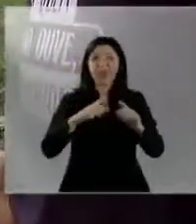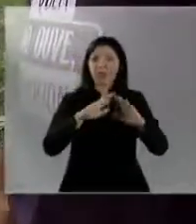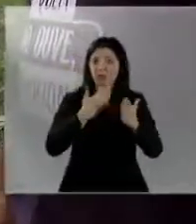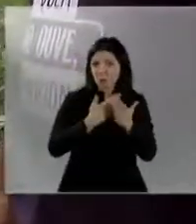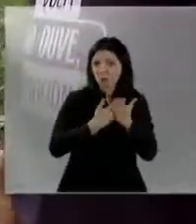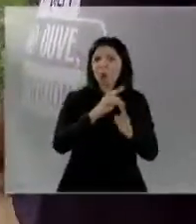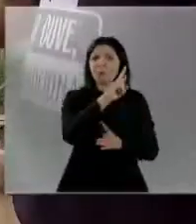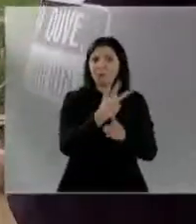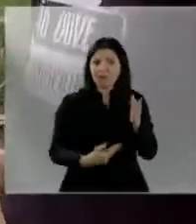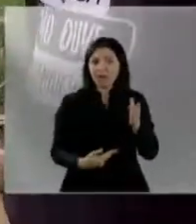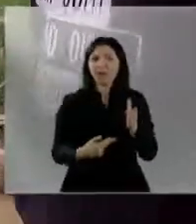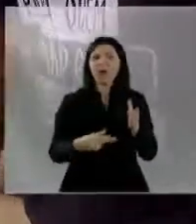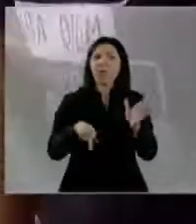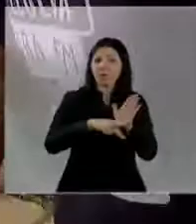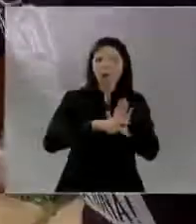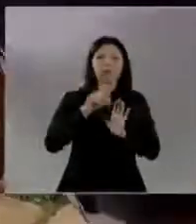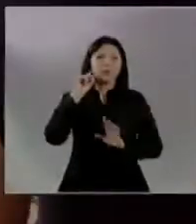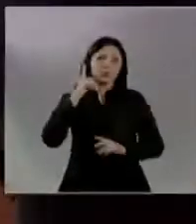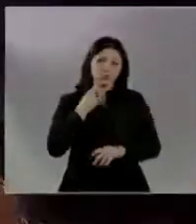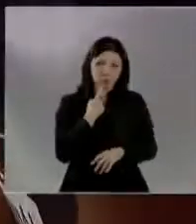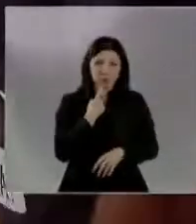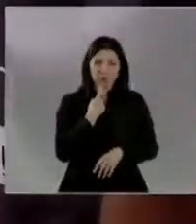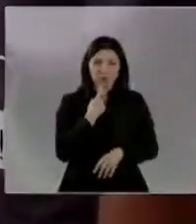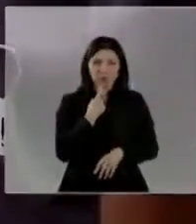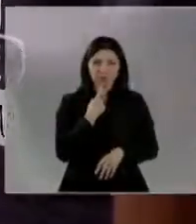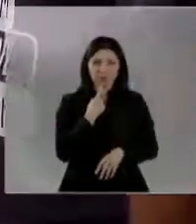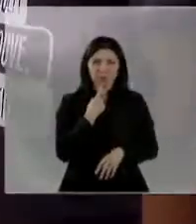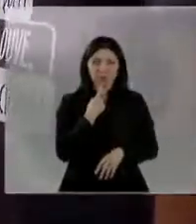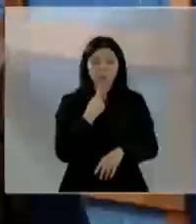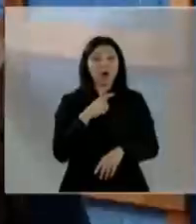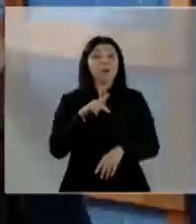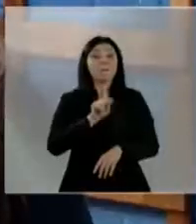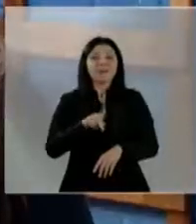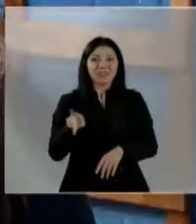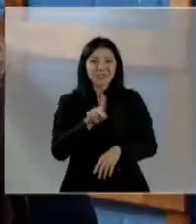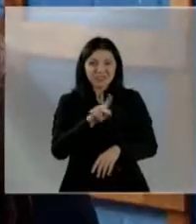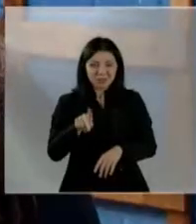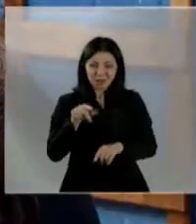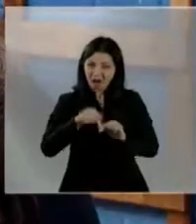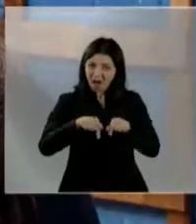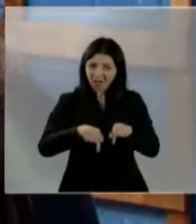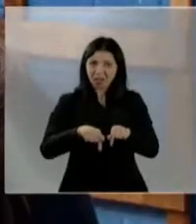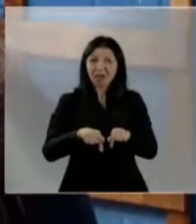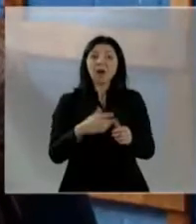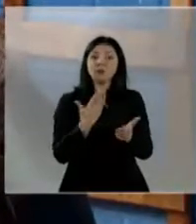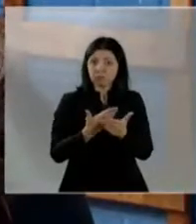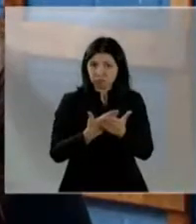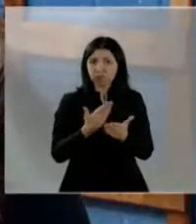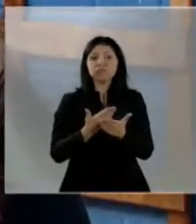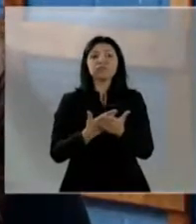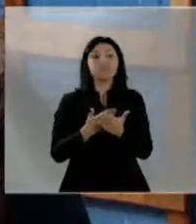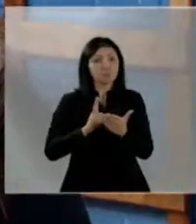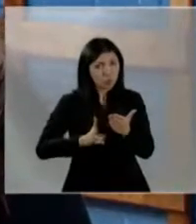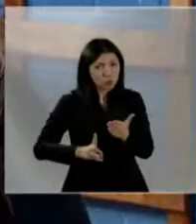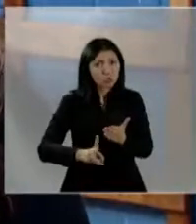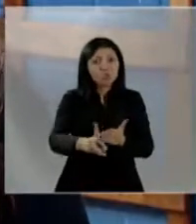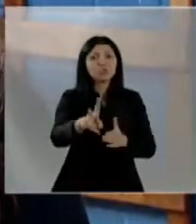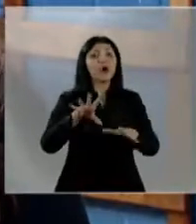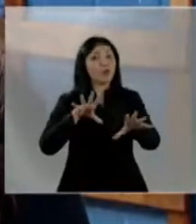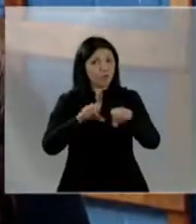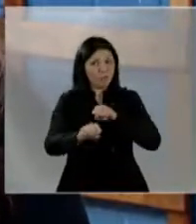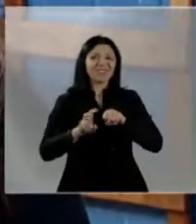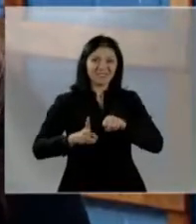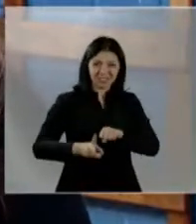se transformou em polo de atendimento de alunos surdos. Os professores passam pela formação continuada,